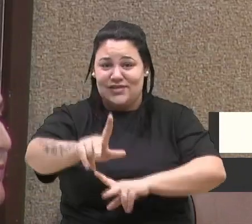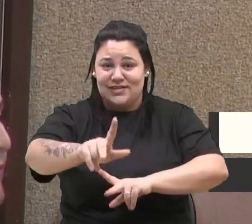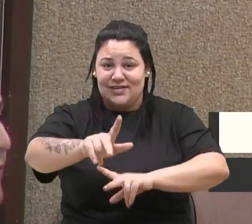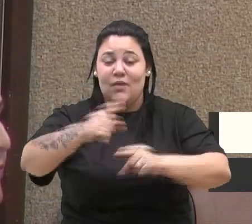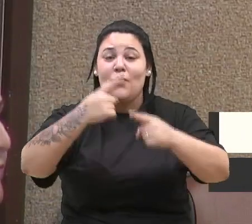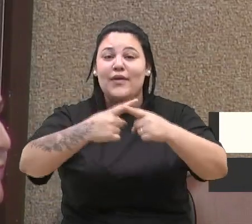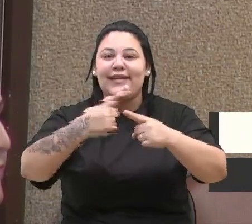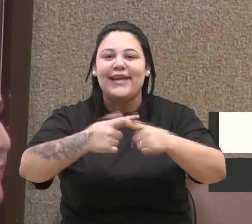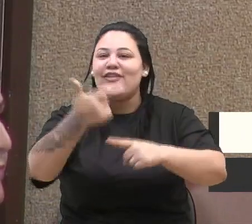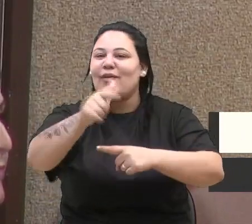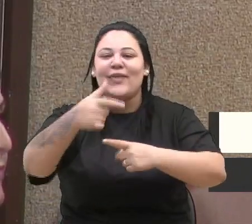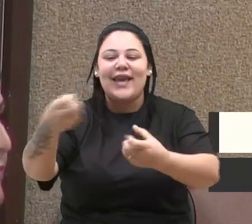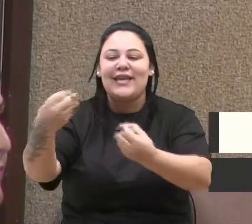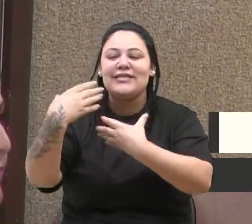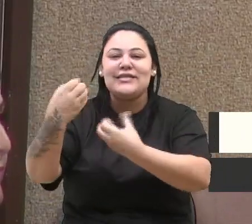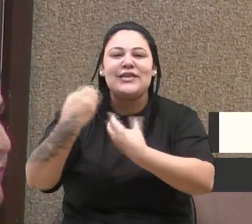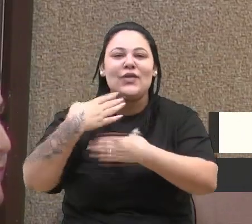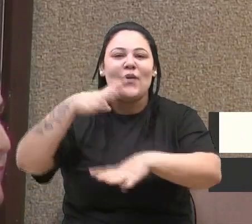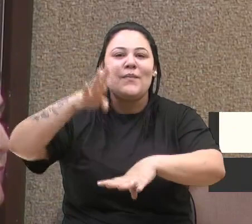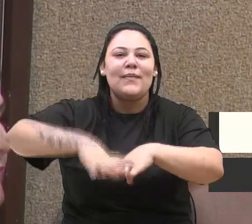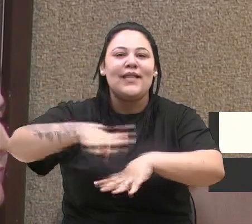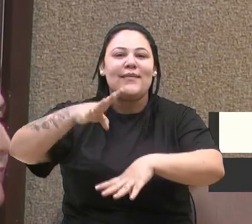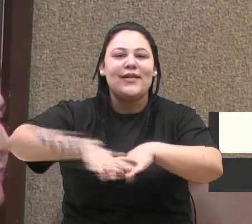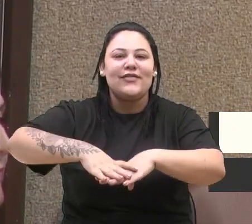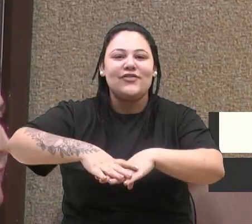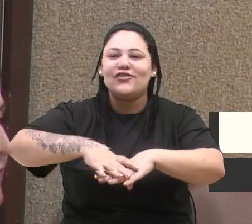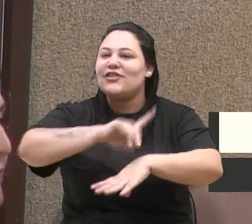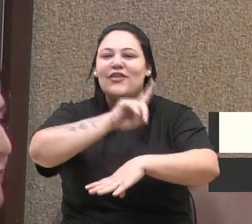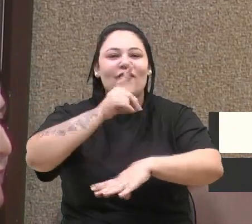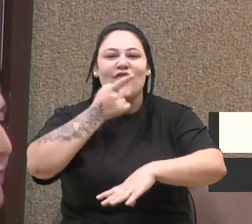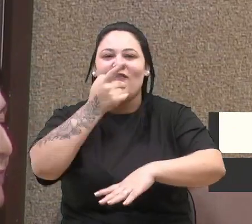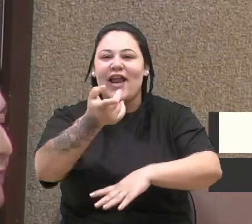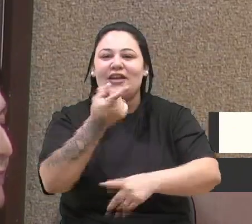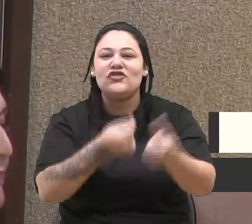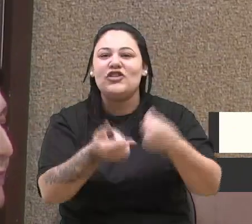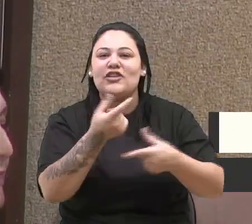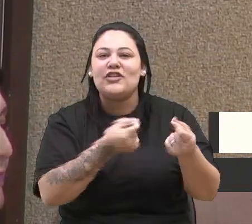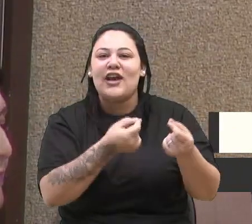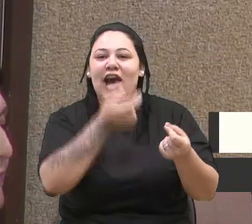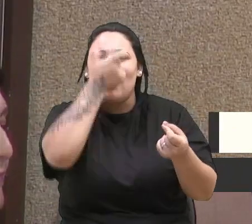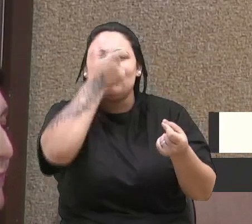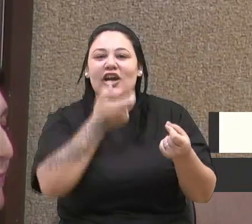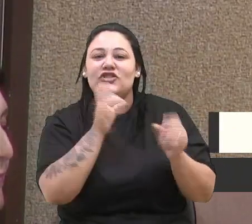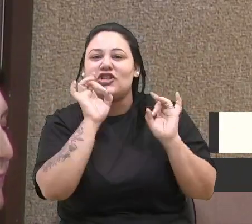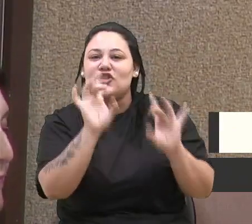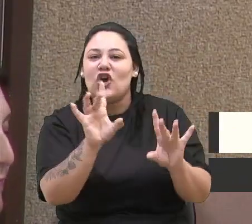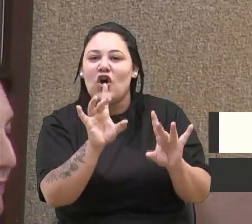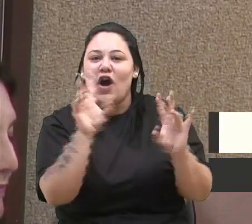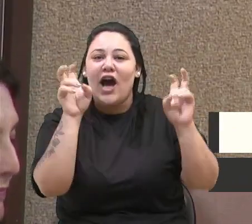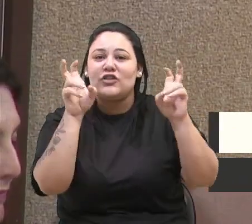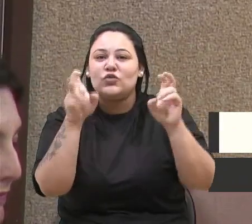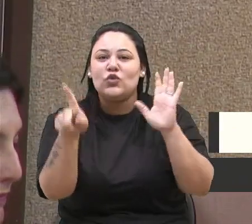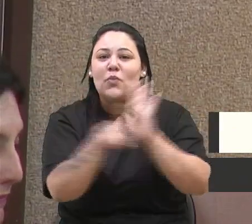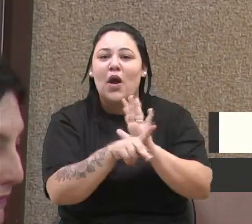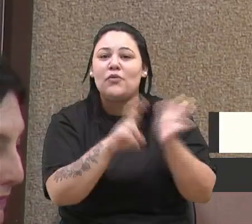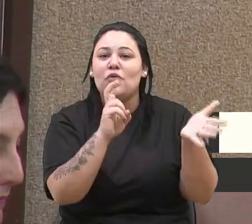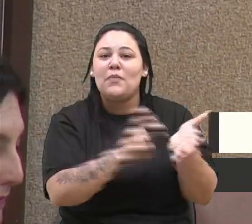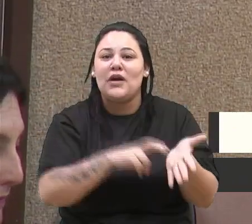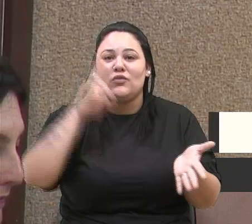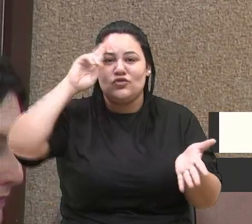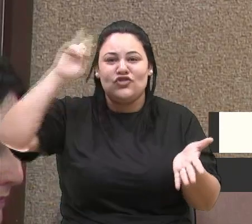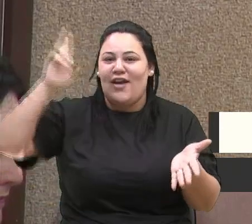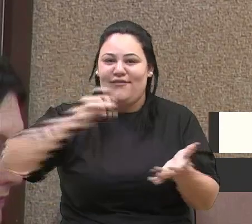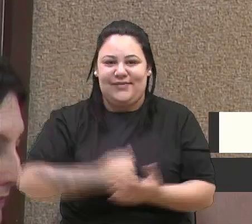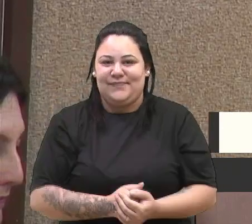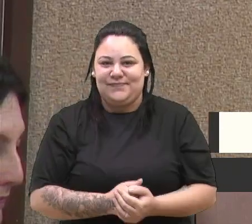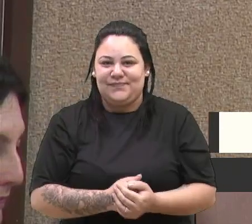tem educação financeira, a gente não fala de dinheiro. A gente acha que isso é coisa do gerente de banco, que já quase não existe mais.